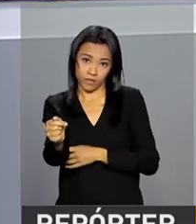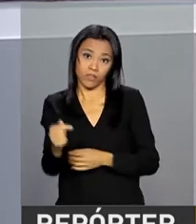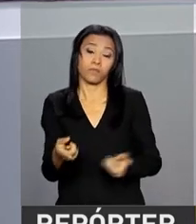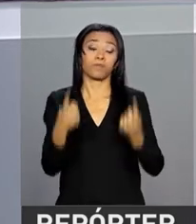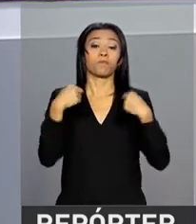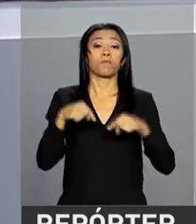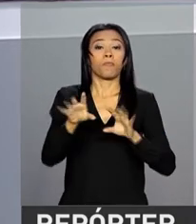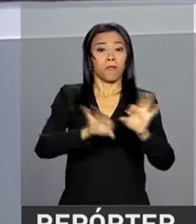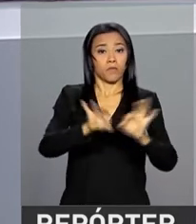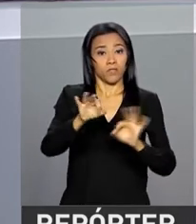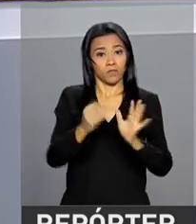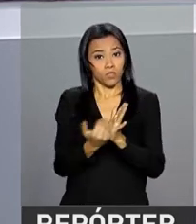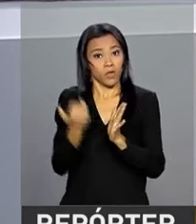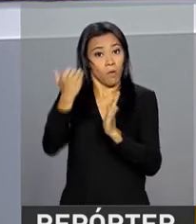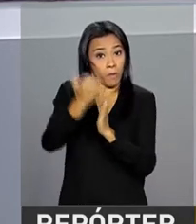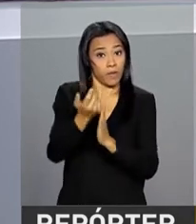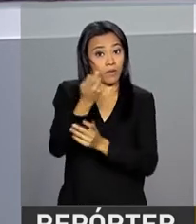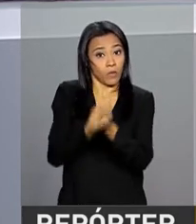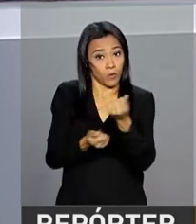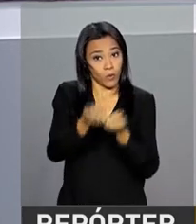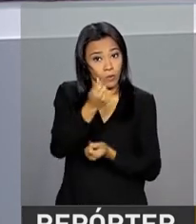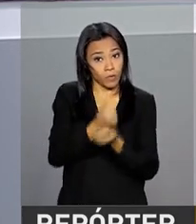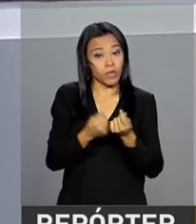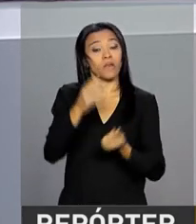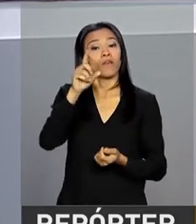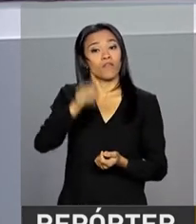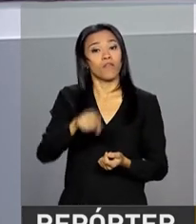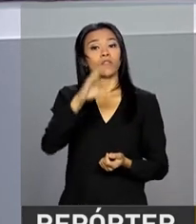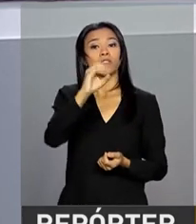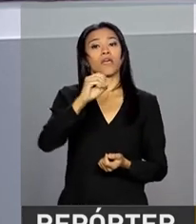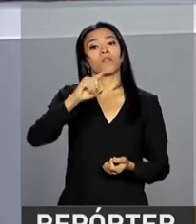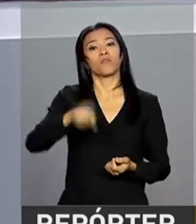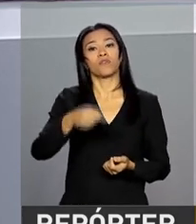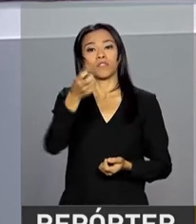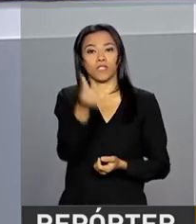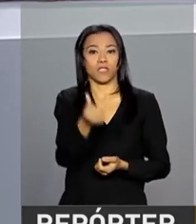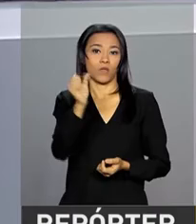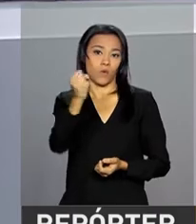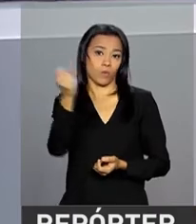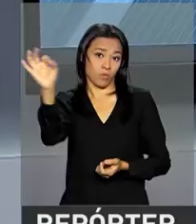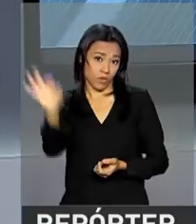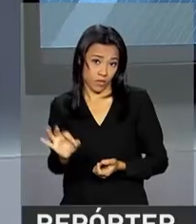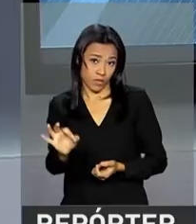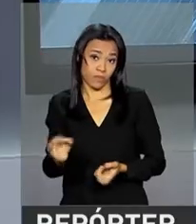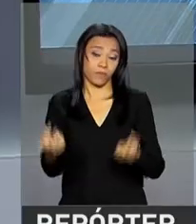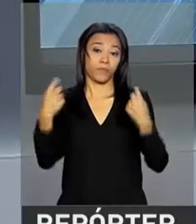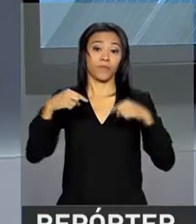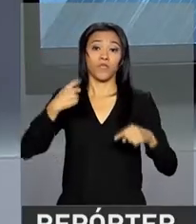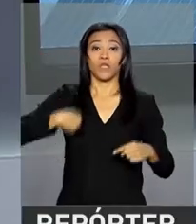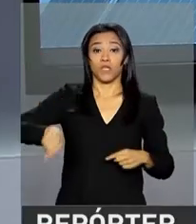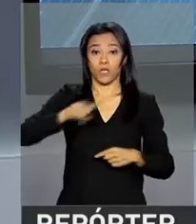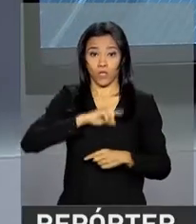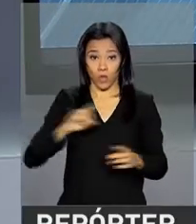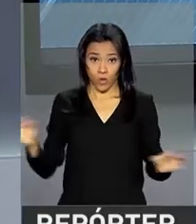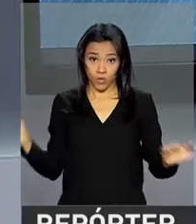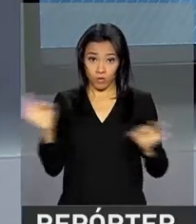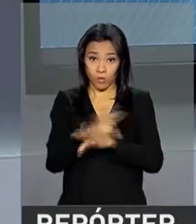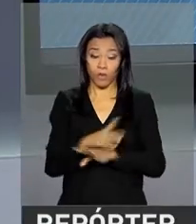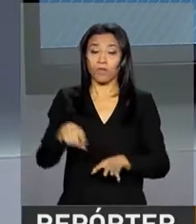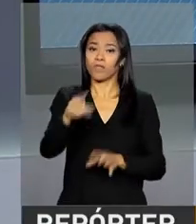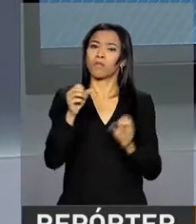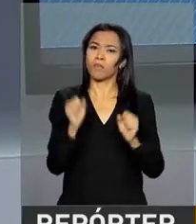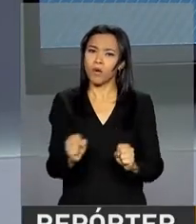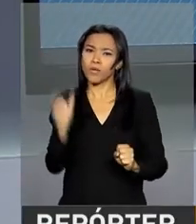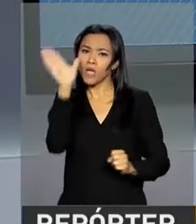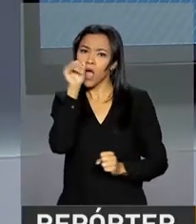a projeção de crescimento da economia foi elevada para 0,68 por cento e nós ficamos por aqui você pode rever